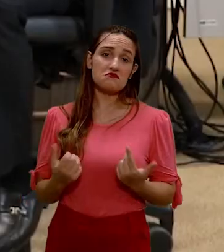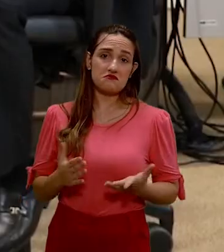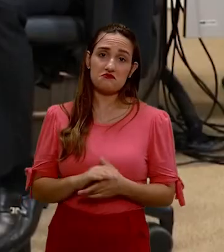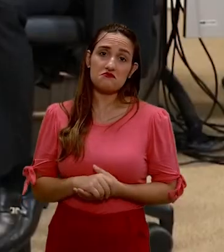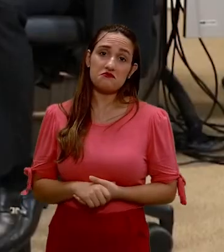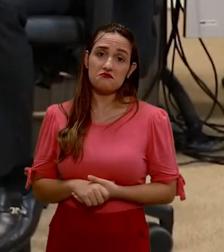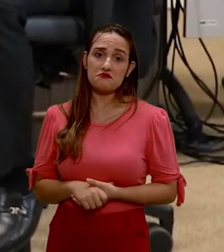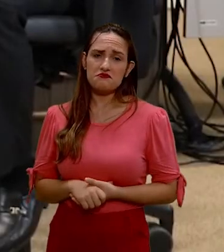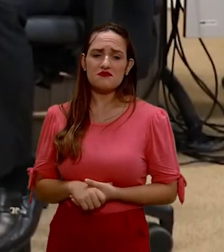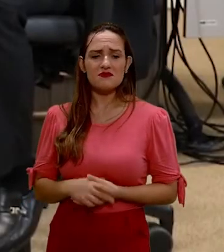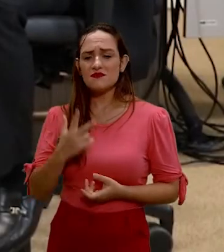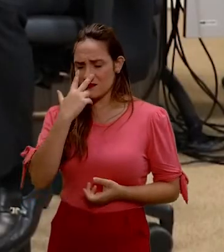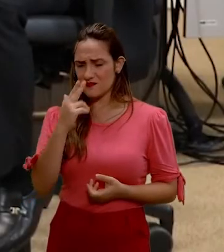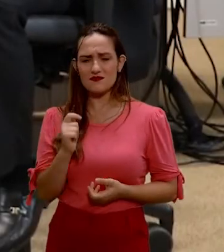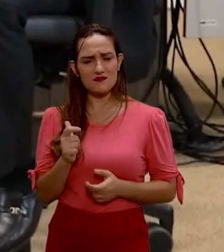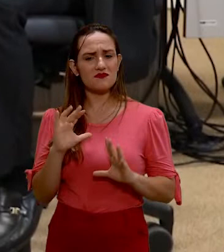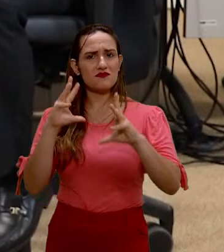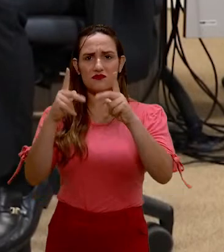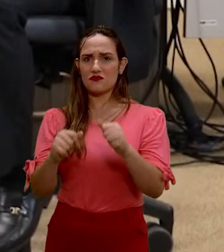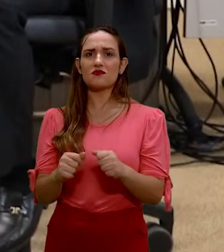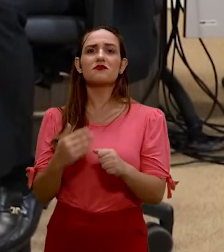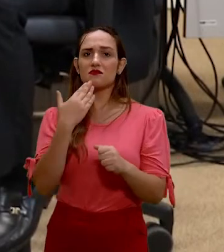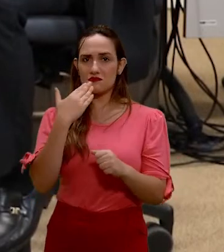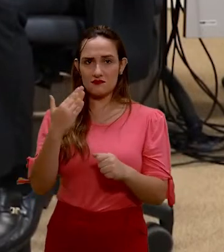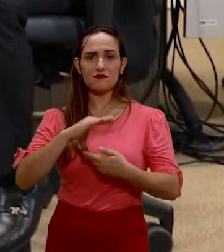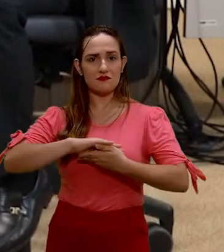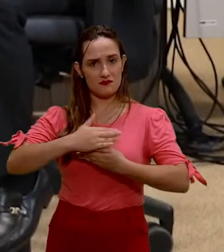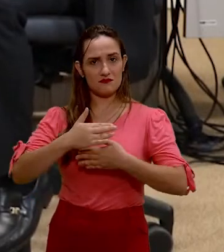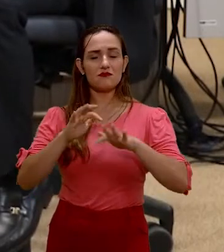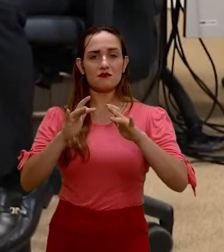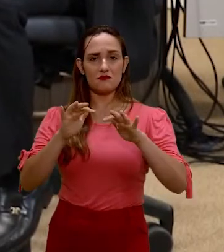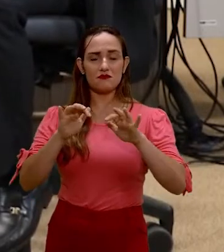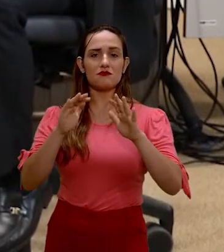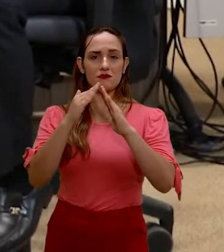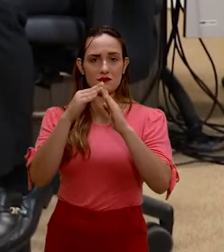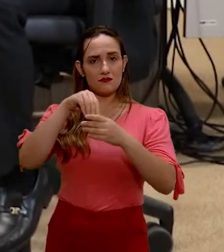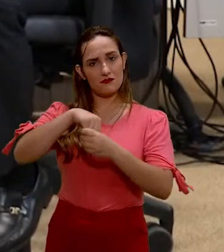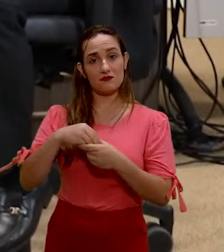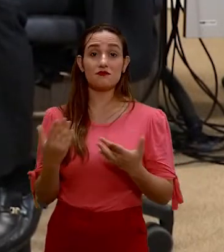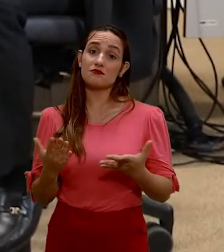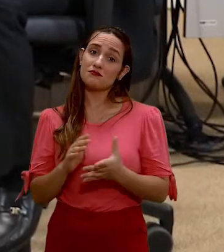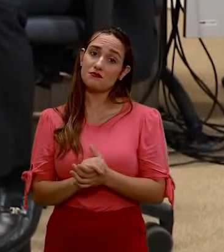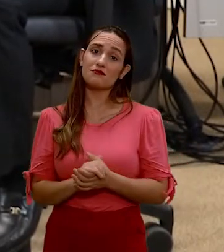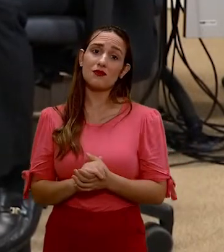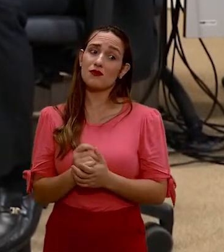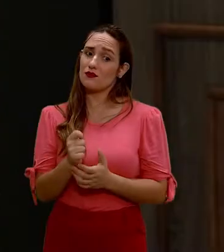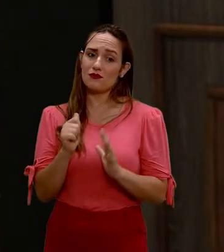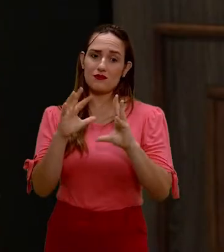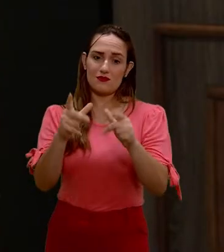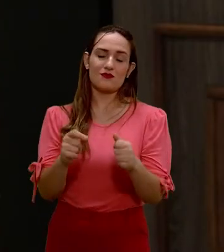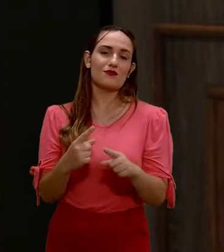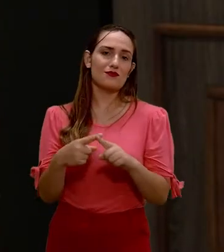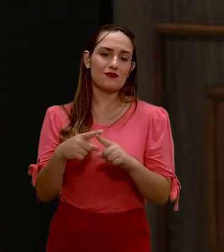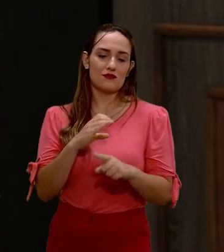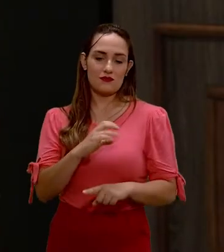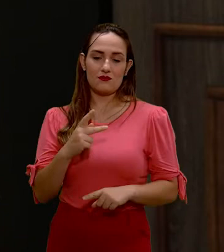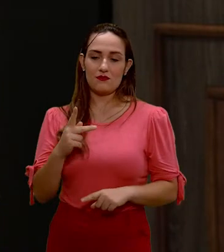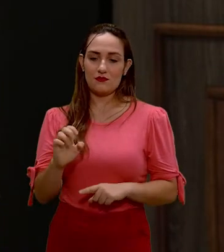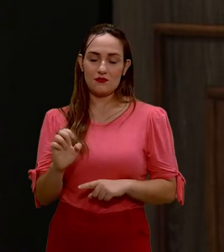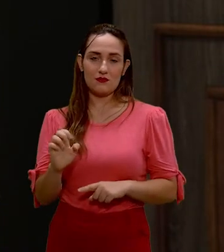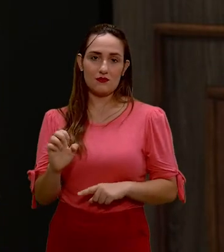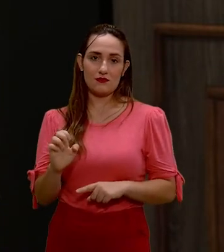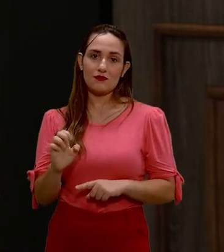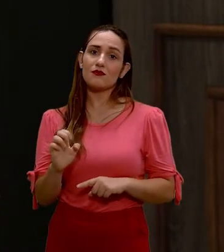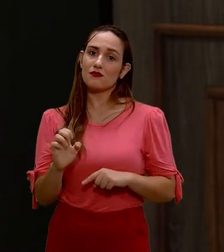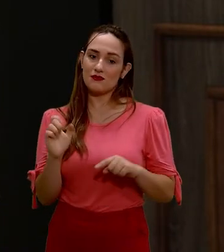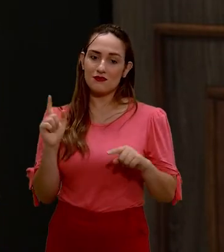pandemia, quase que todos os servidores nossos foram colocados em home office, até porque a CPE tem